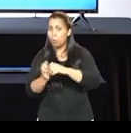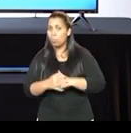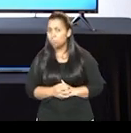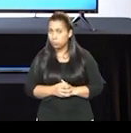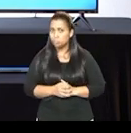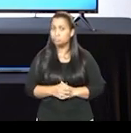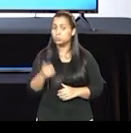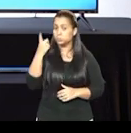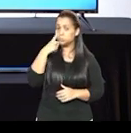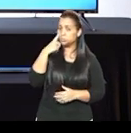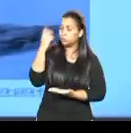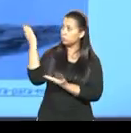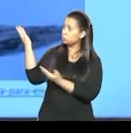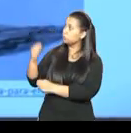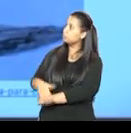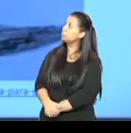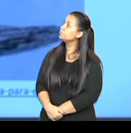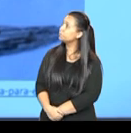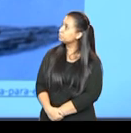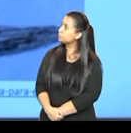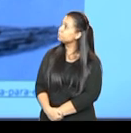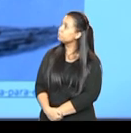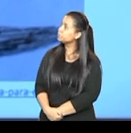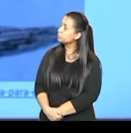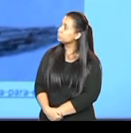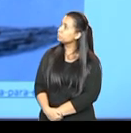Observe a imagem.